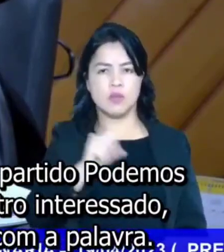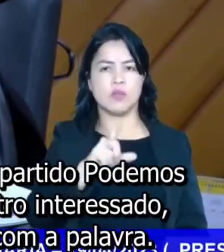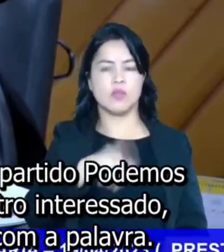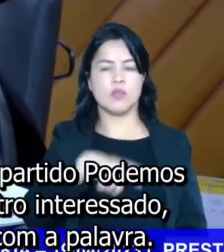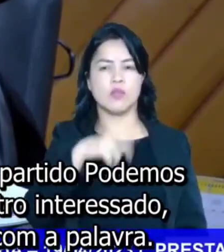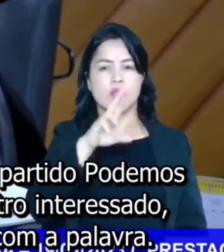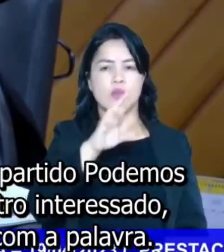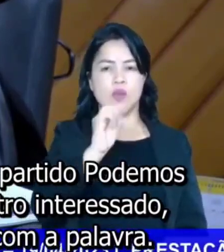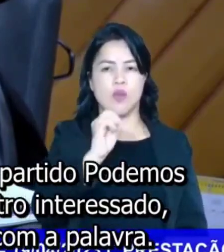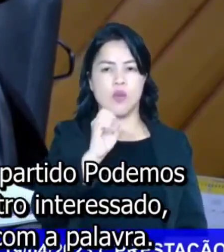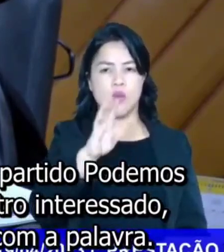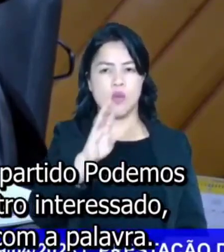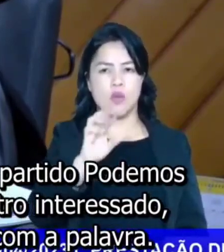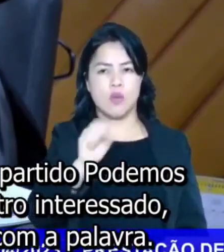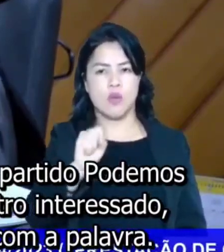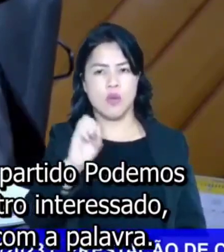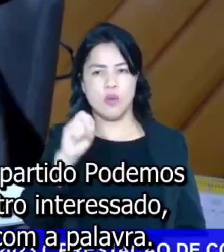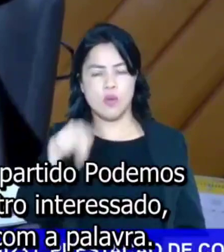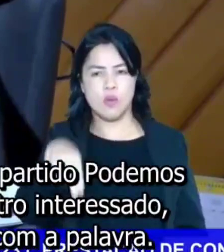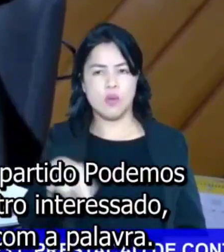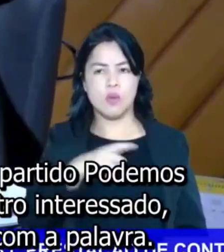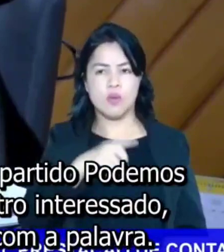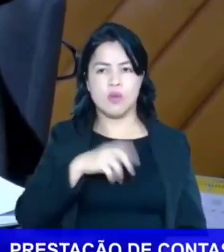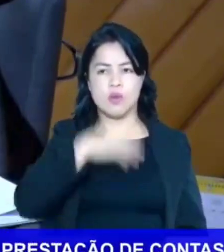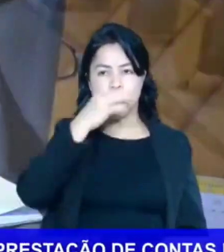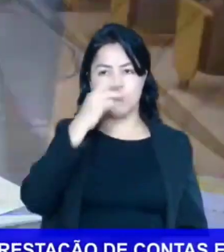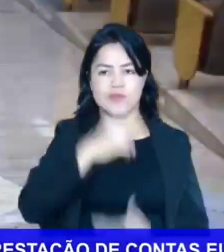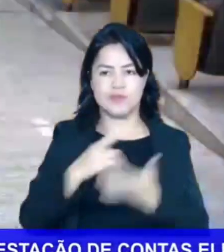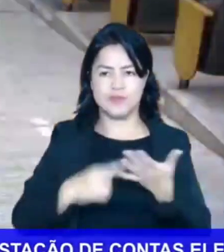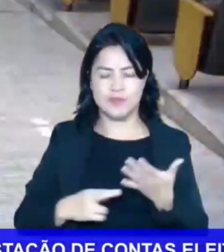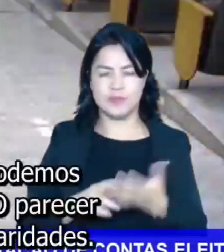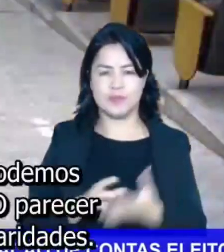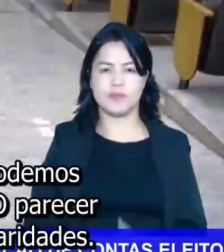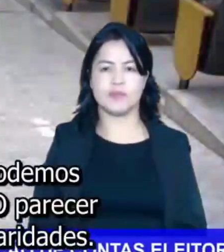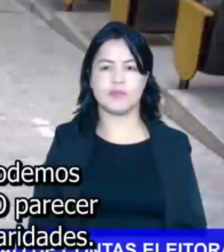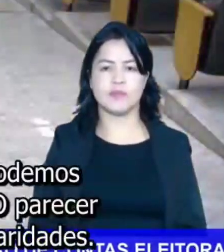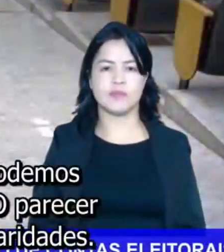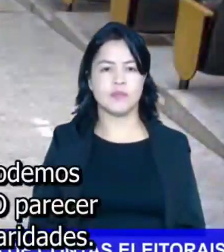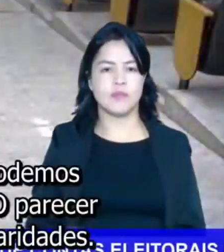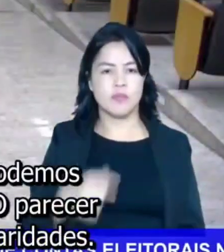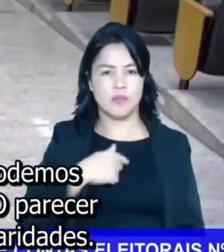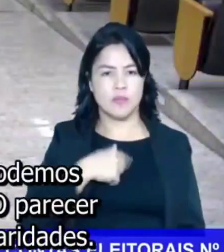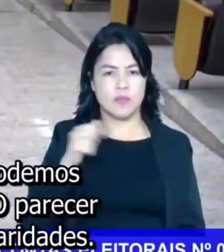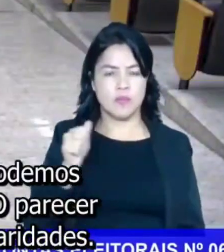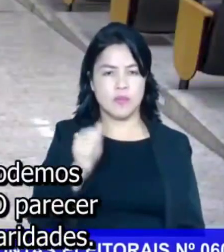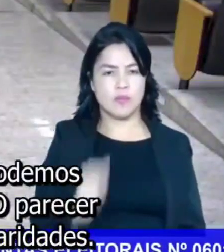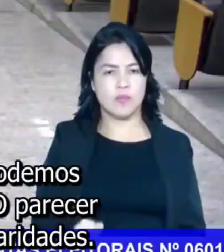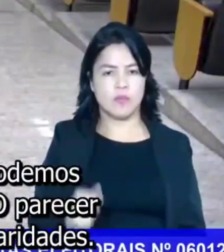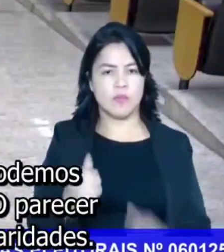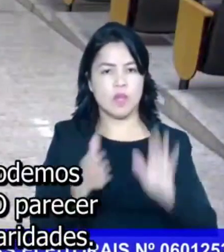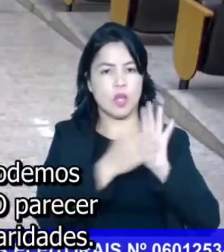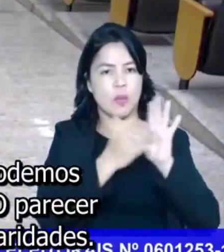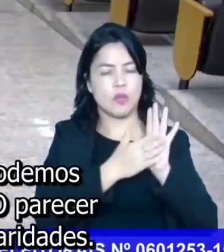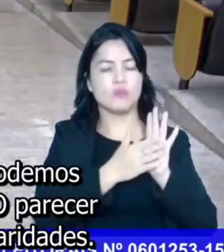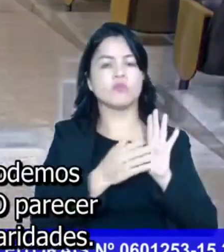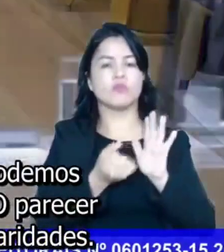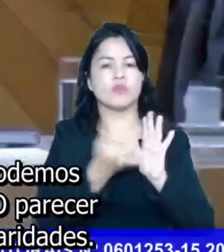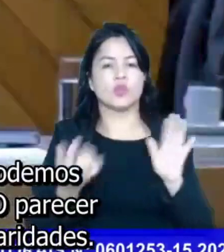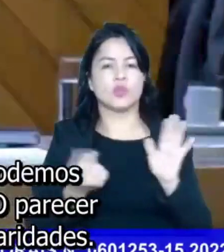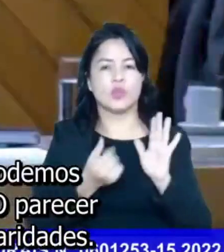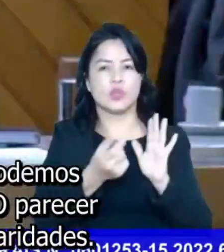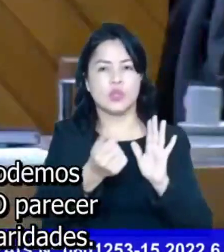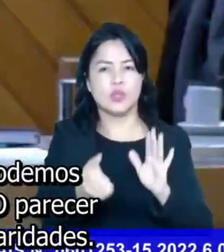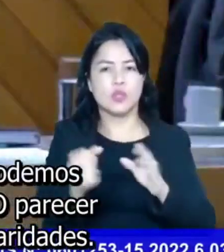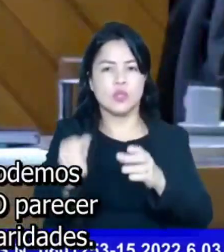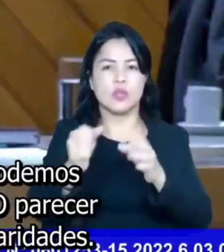Marcos Galberto do Carmo. A relatora está com a palavra. Aqui é uma prestação de contas do Partido Podemos, relativos